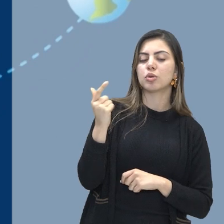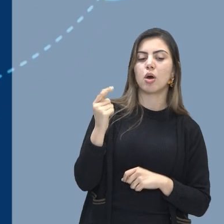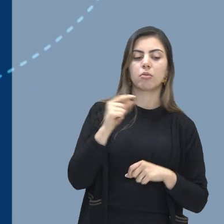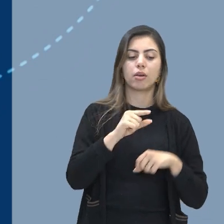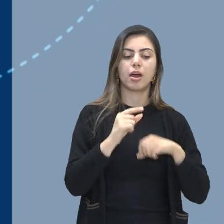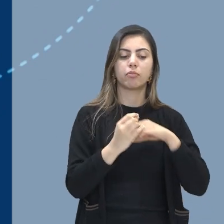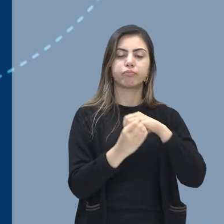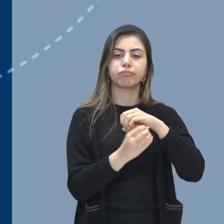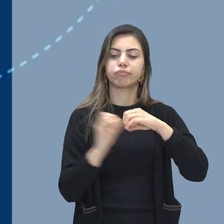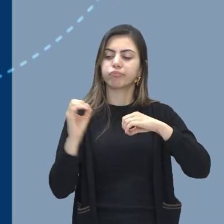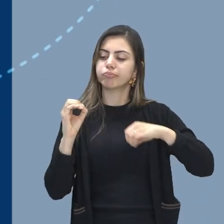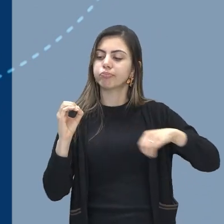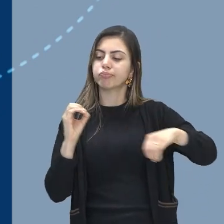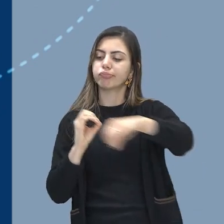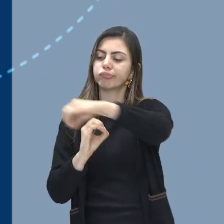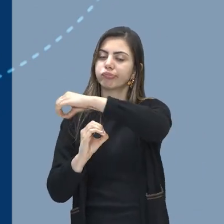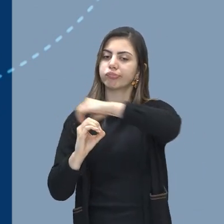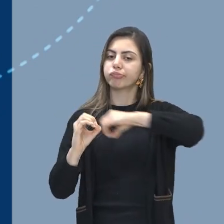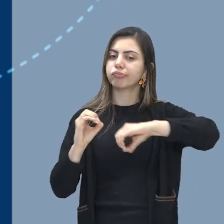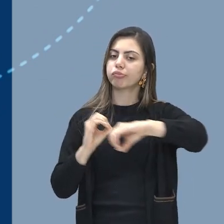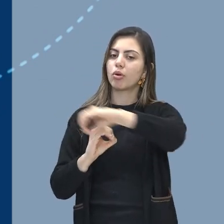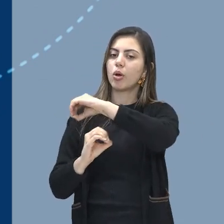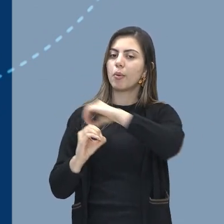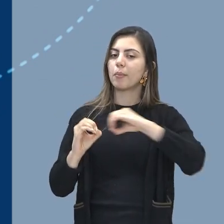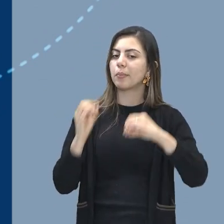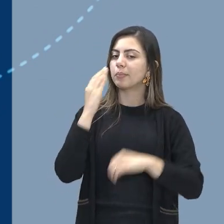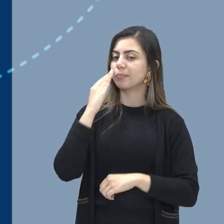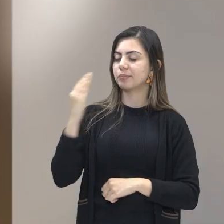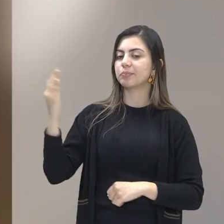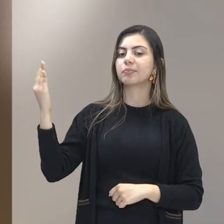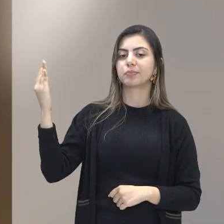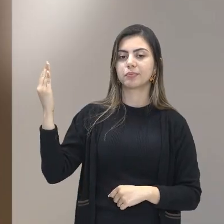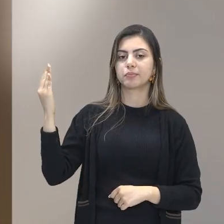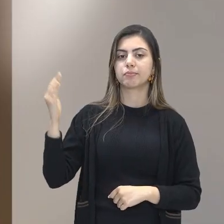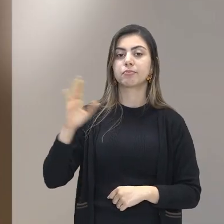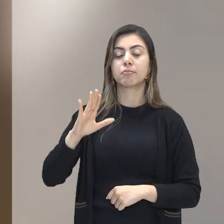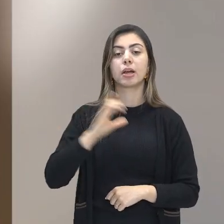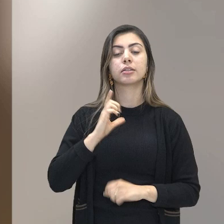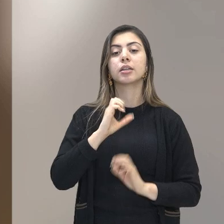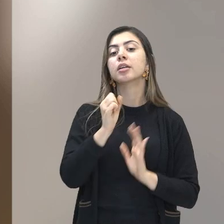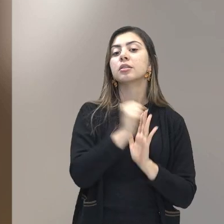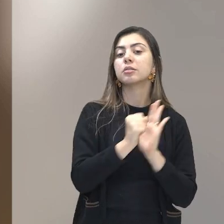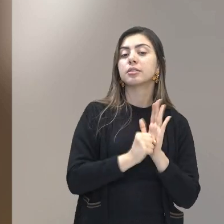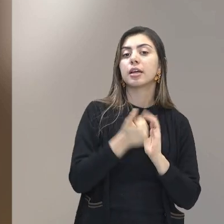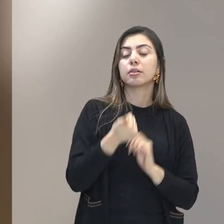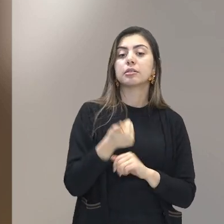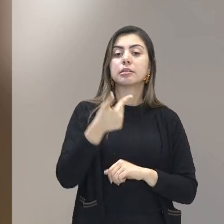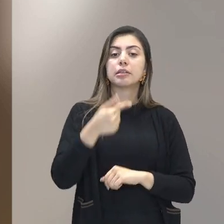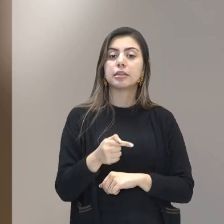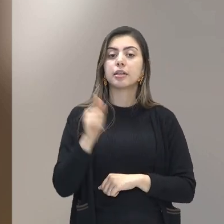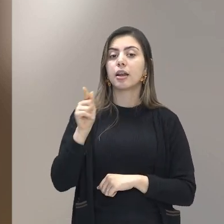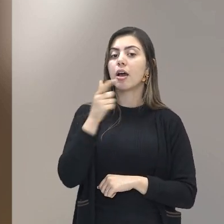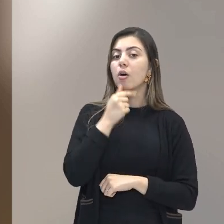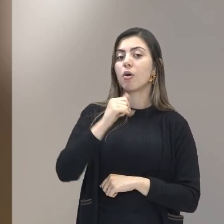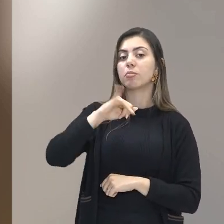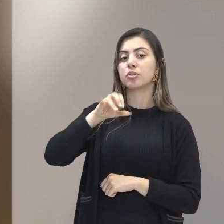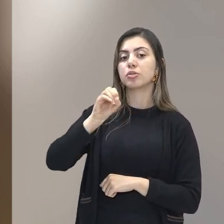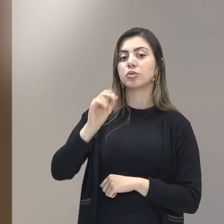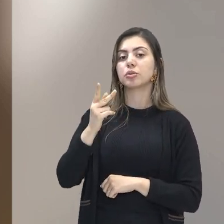planetas descreviam órbitas circulares ao seu redor. No século XVII, Johannes